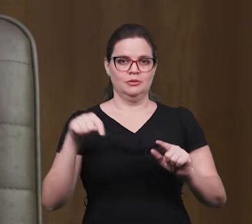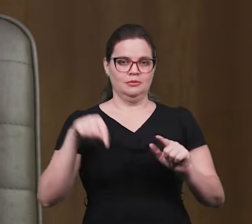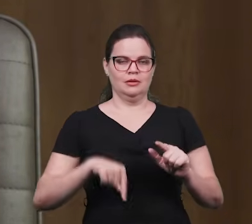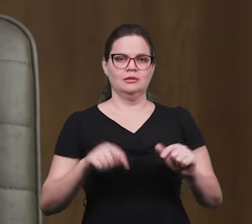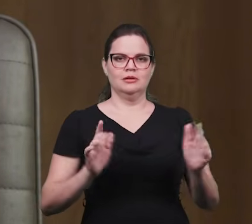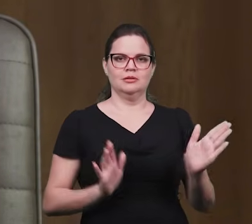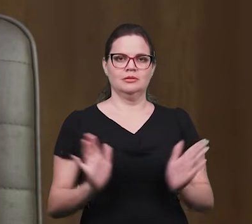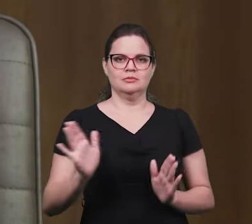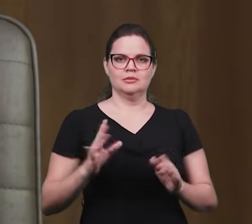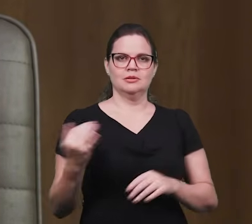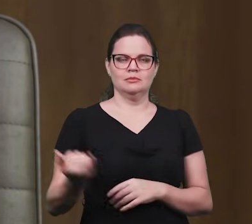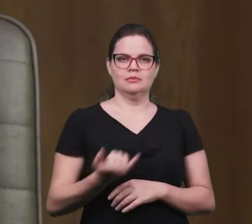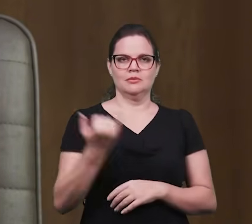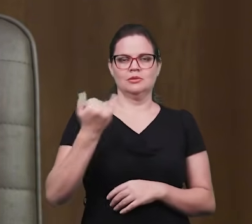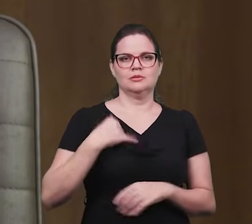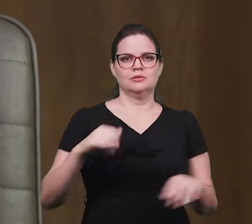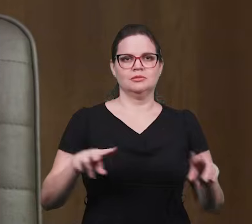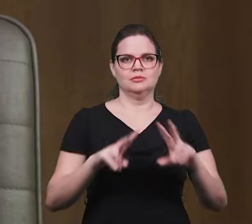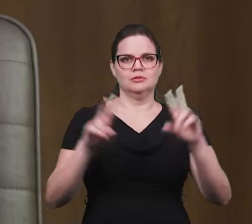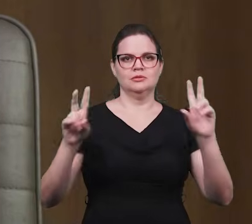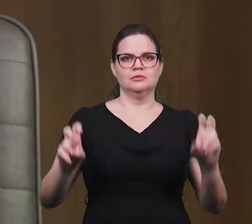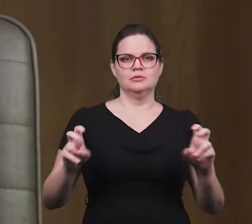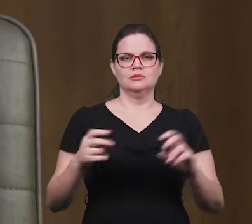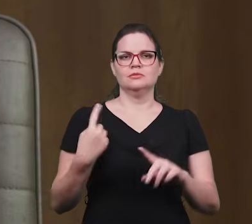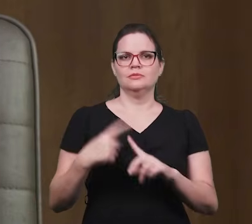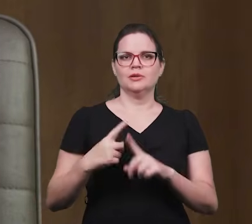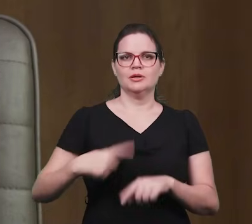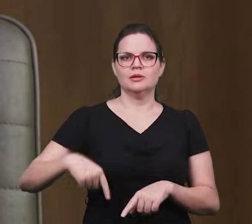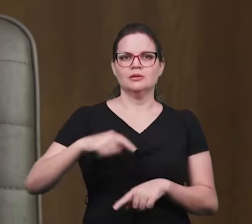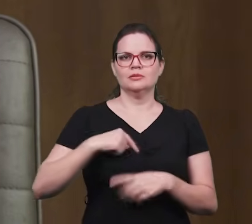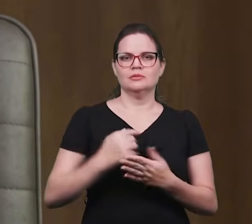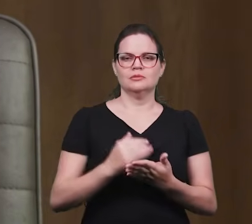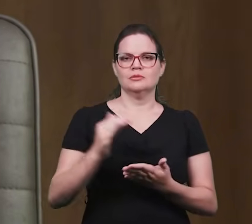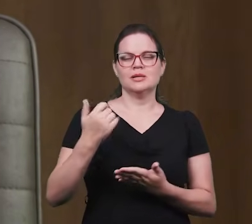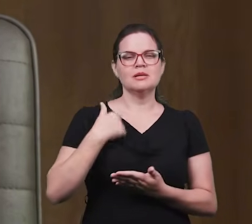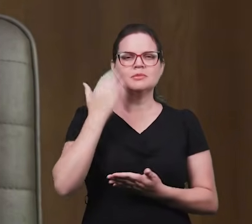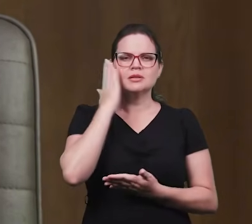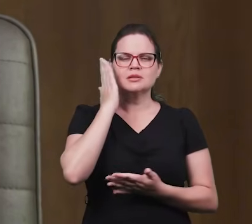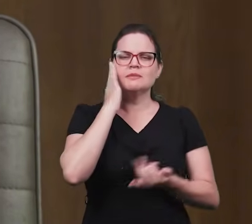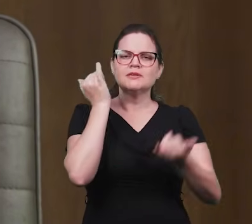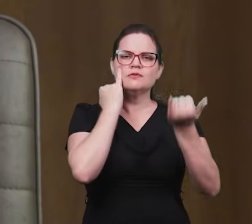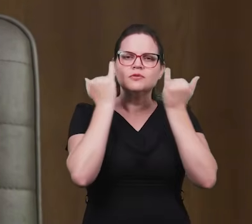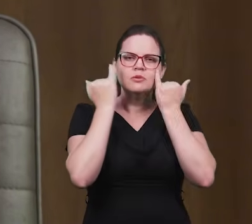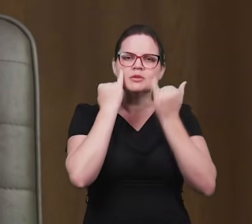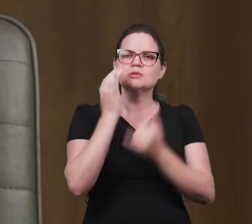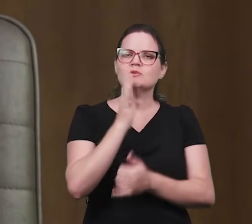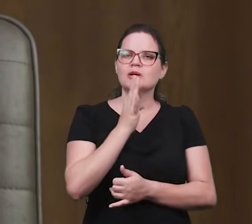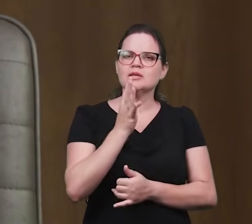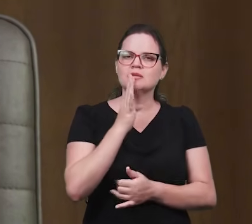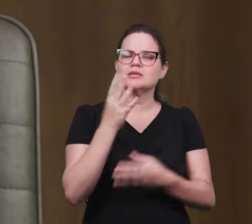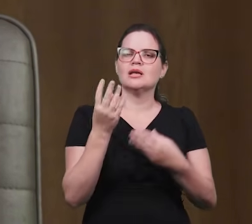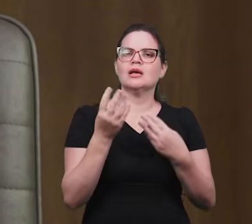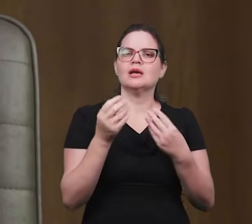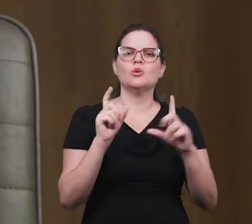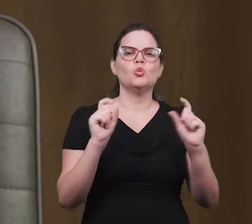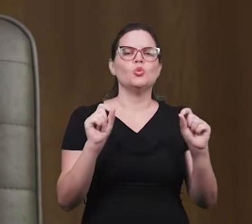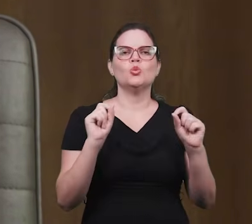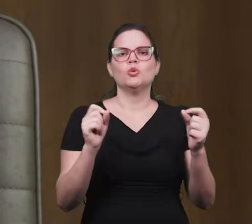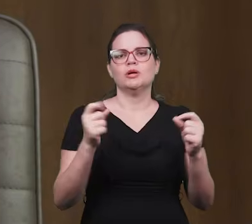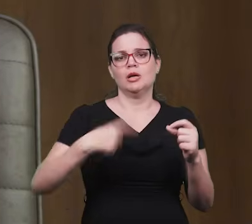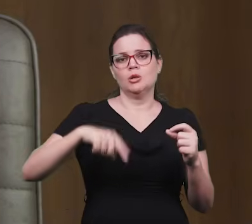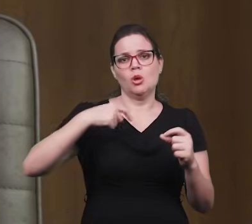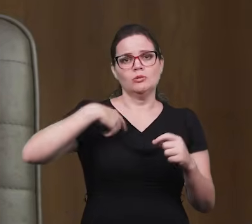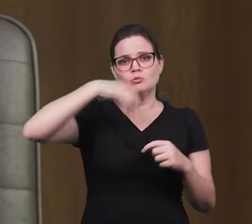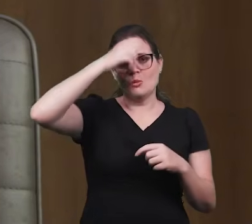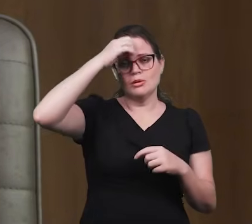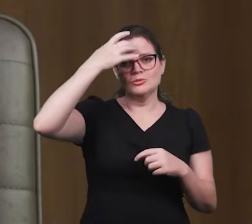acessibilidade é importante esse assunto, porque a gente passa a conhecer, né? Passa a ter um conhecimento daquilo que,